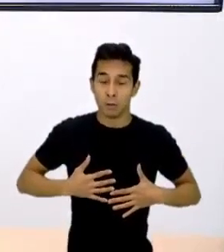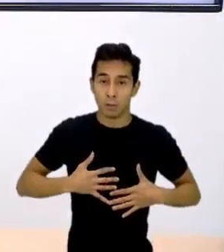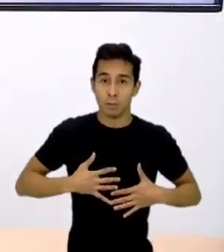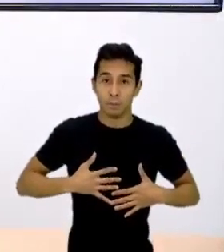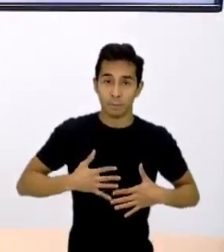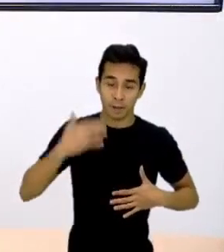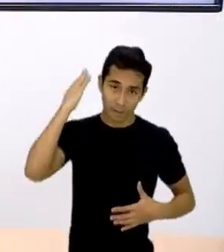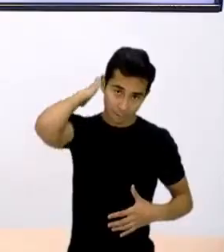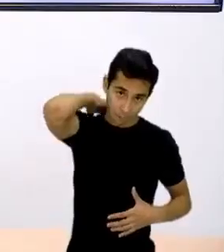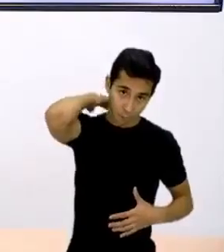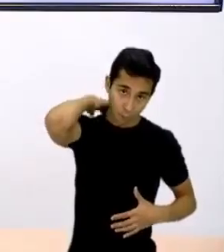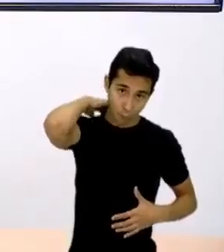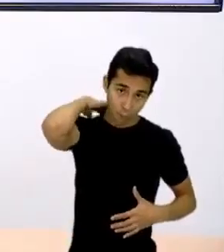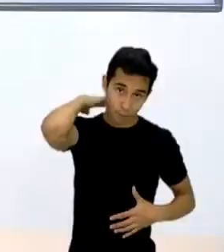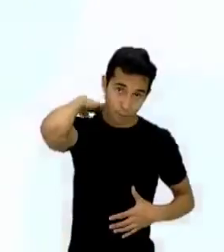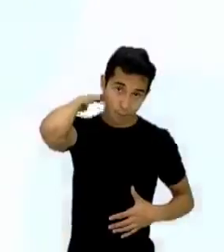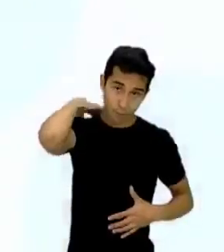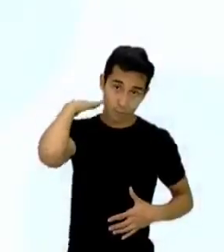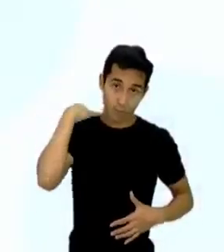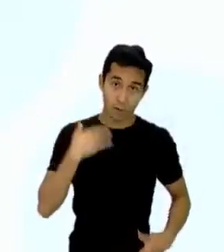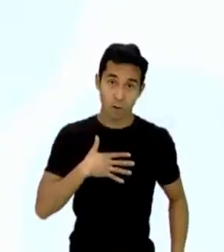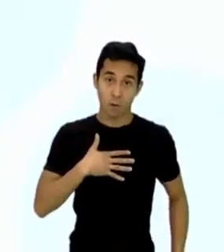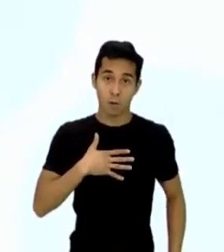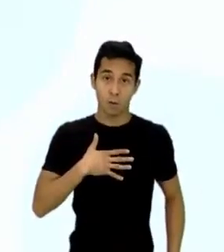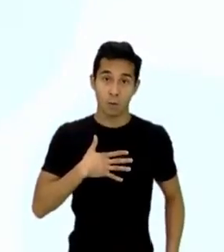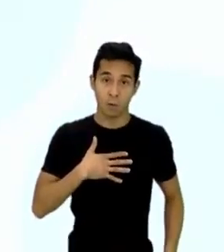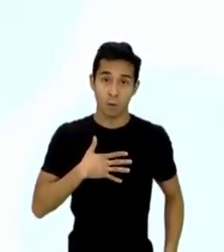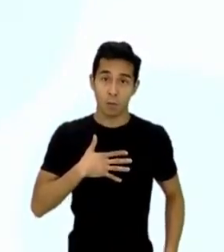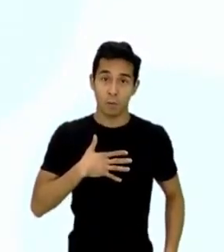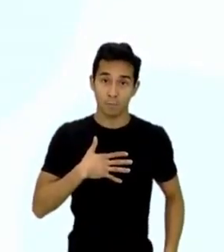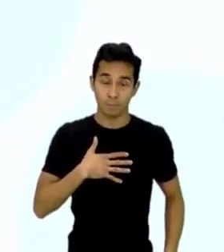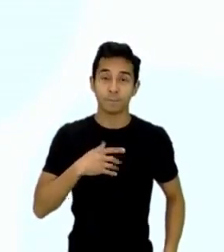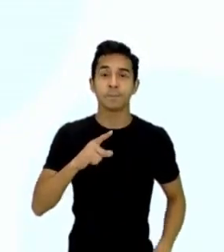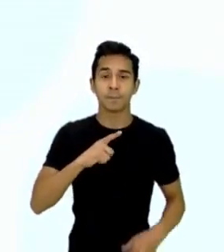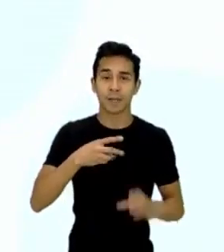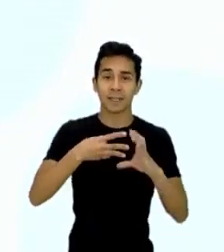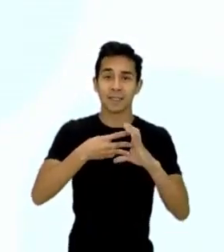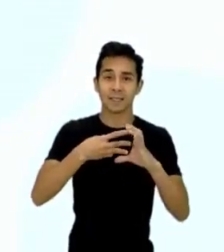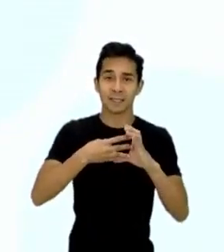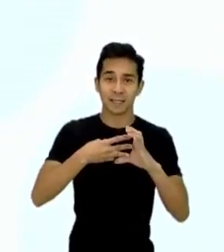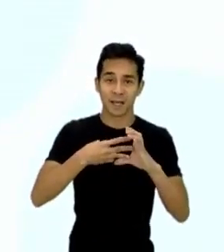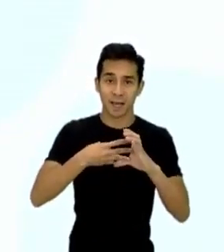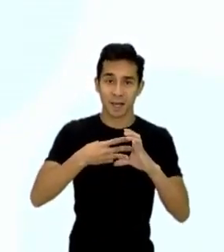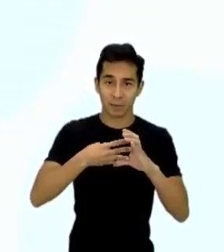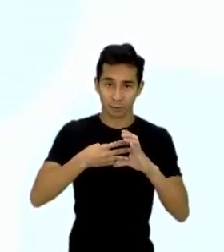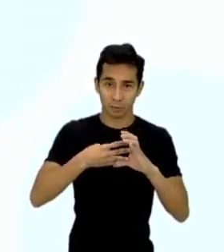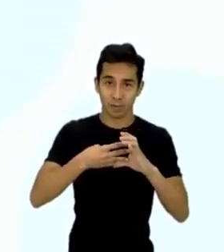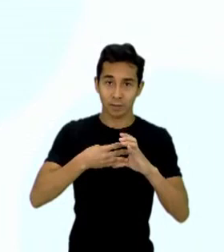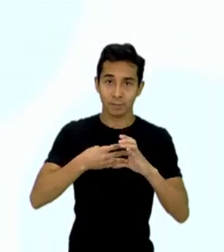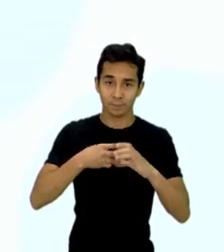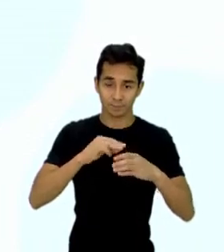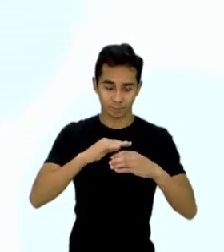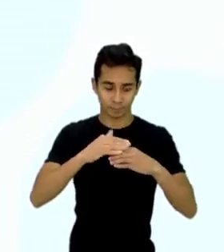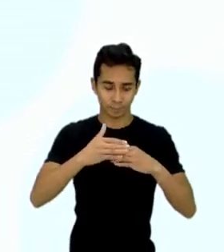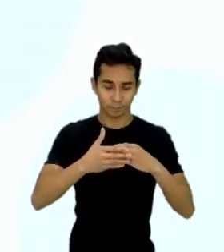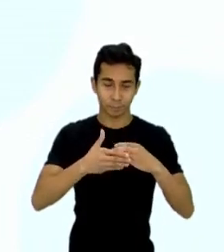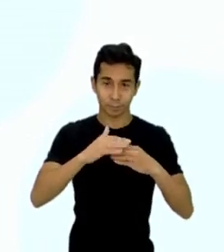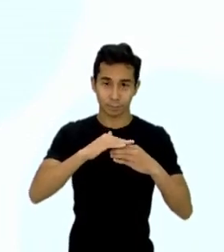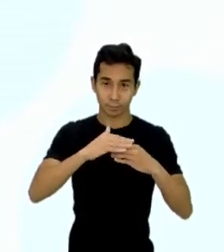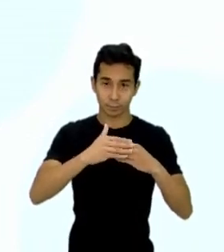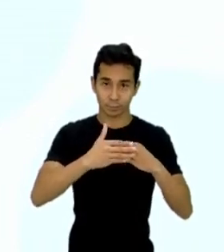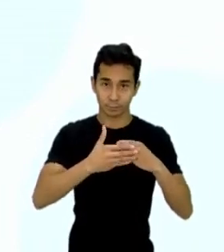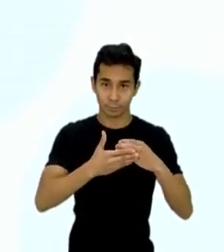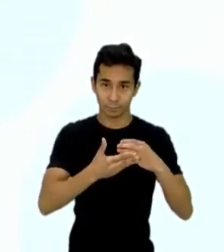sistema respiratório, a gente tem lá tanto as células que vai formar aí os tecidos, tá certo? Esses tecidos vão